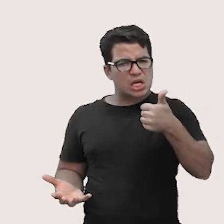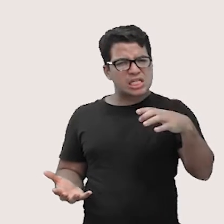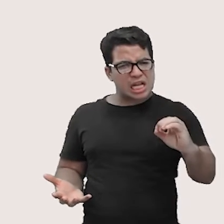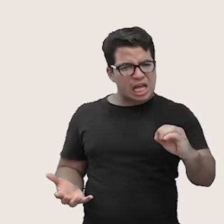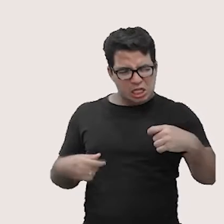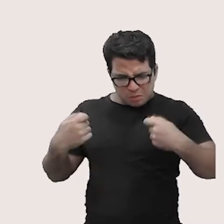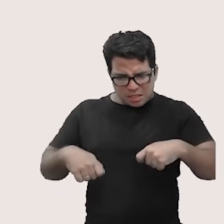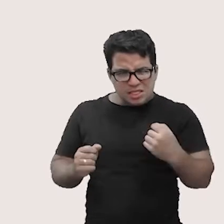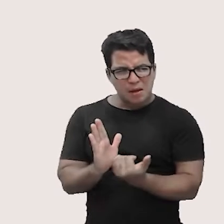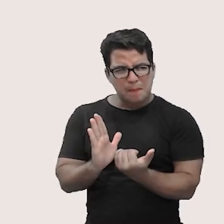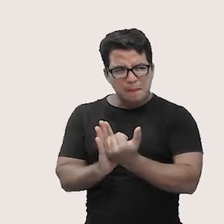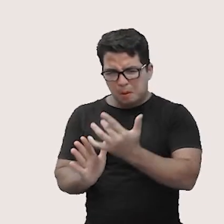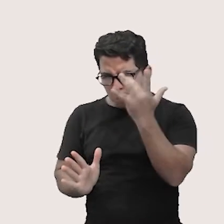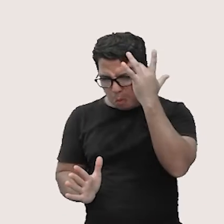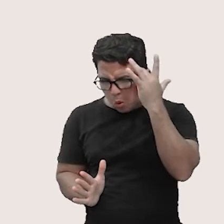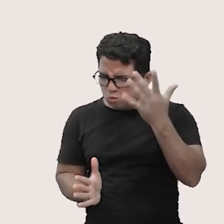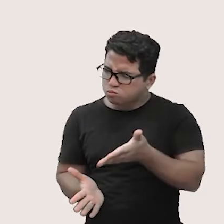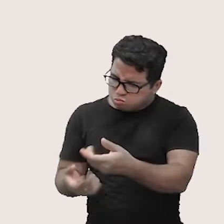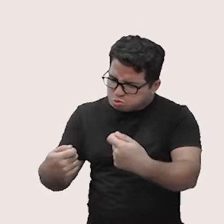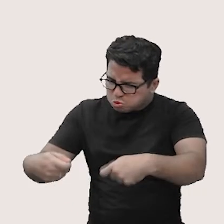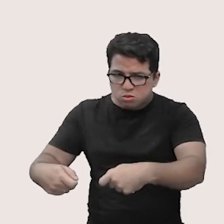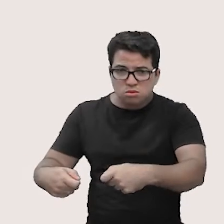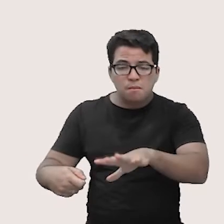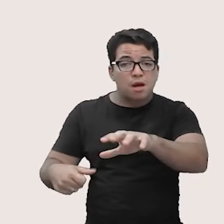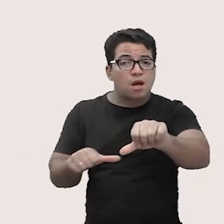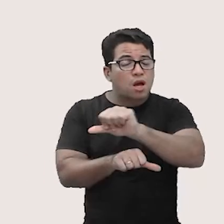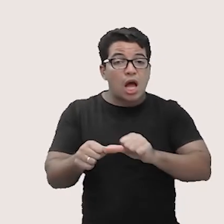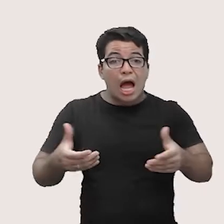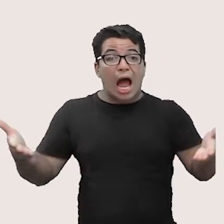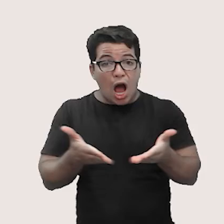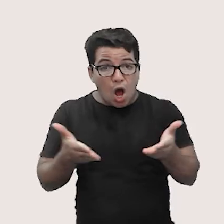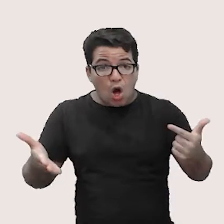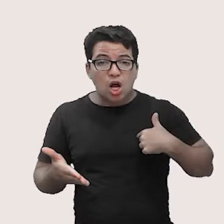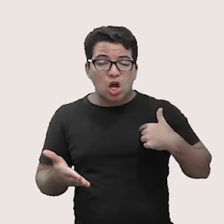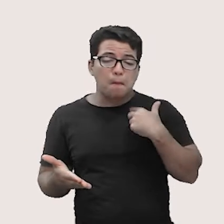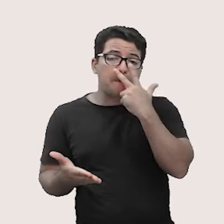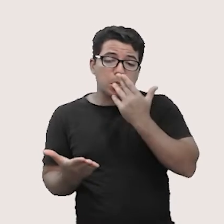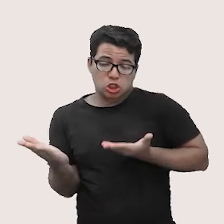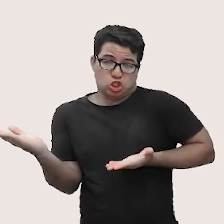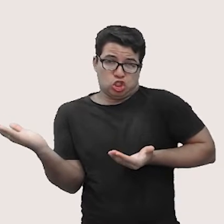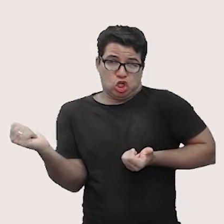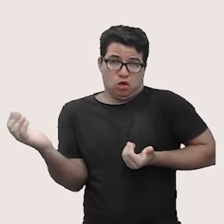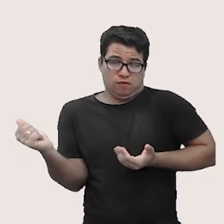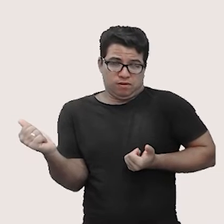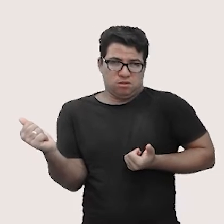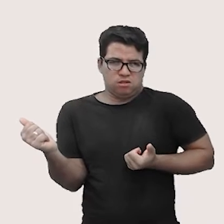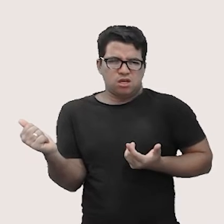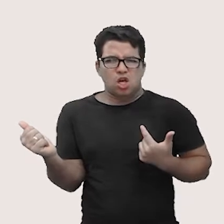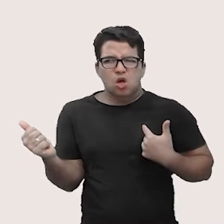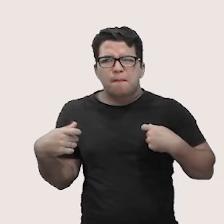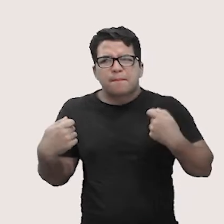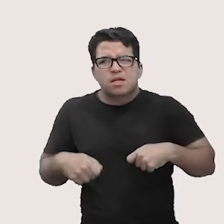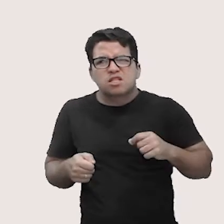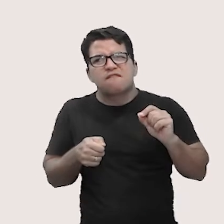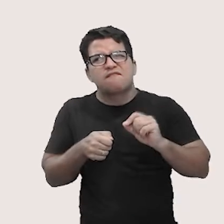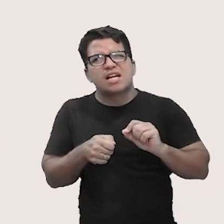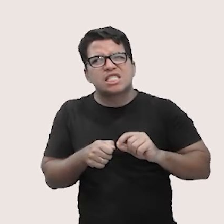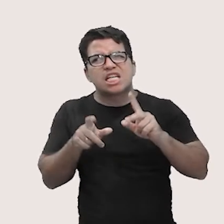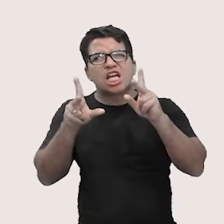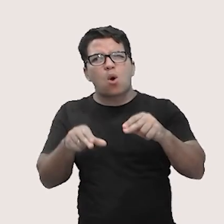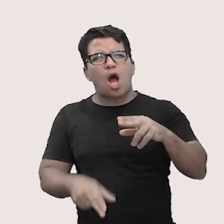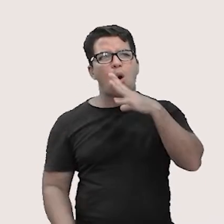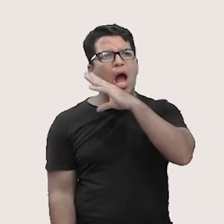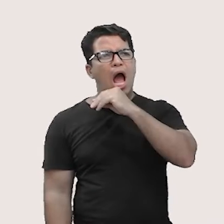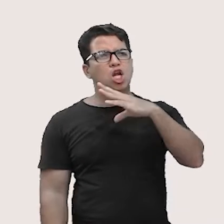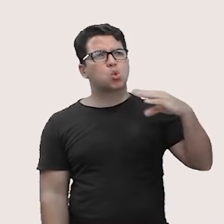maduro. E agora, provavelmente que ele é um adolescente, dizem que ele deve agir como um adulto, né?